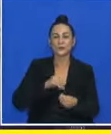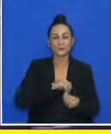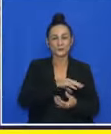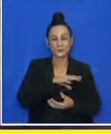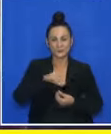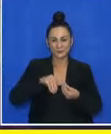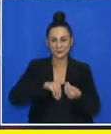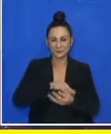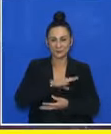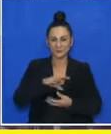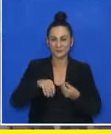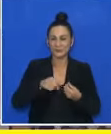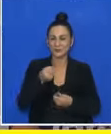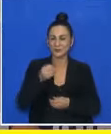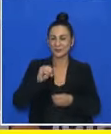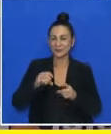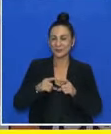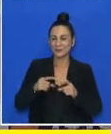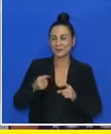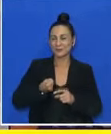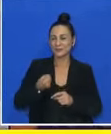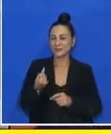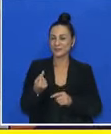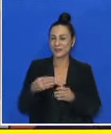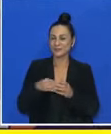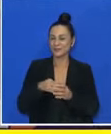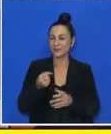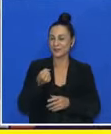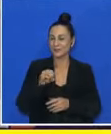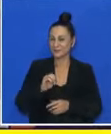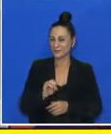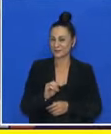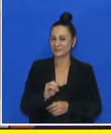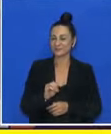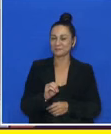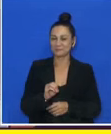Globo carregado, embaralhando 80 bolas numeradas de 0 a 80.